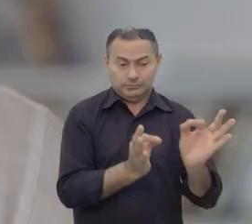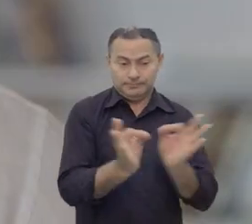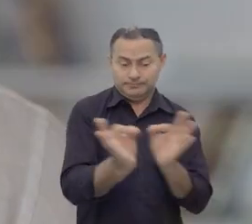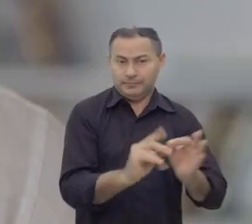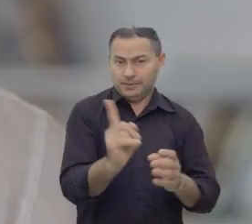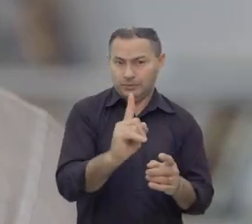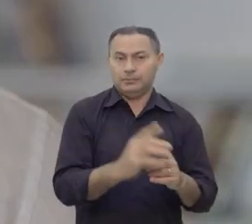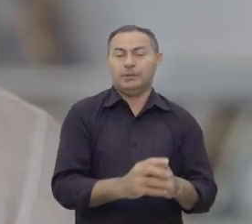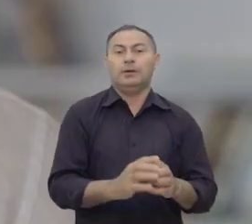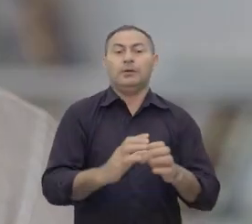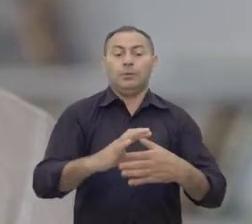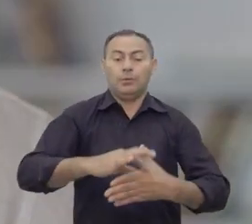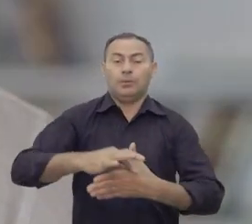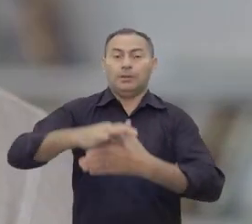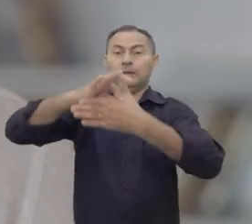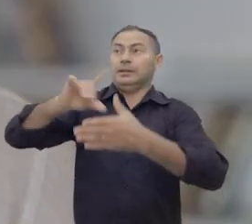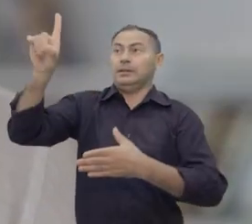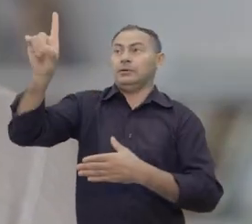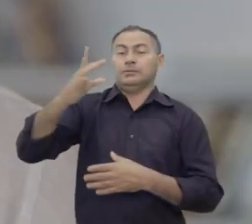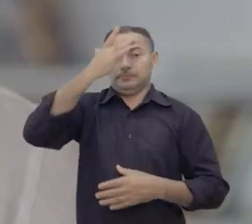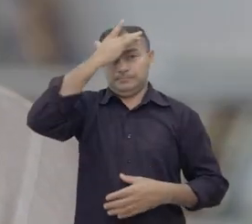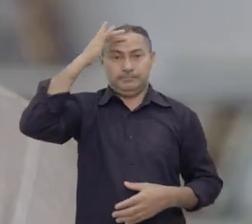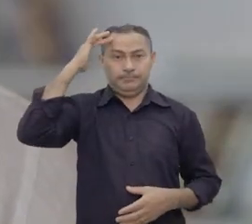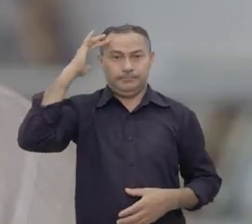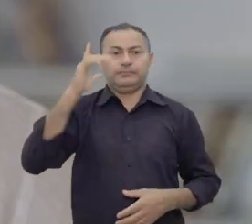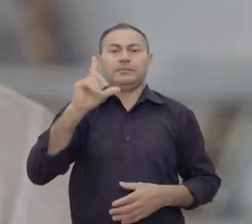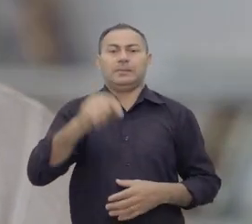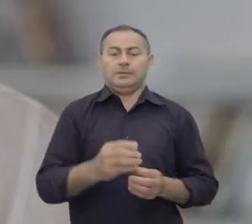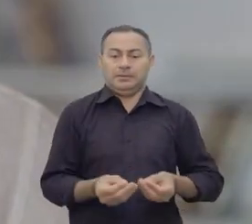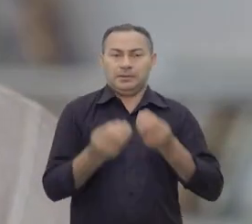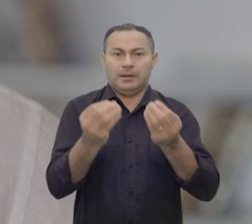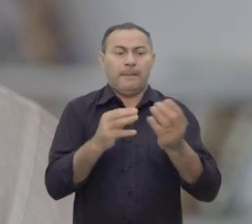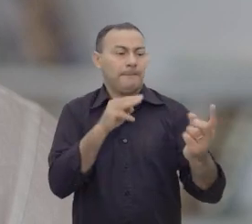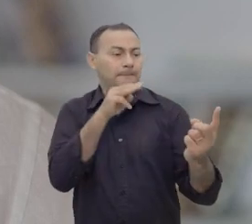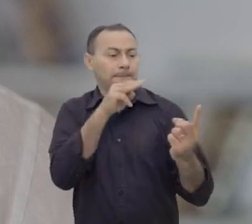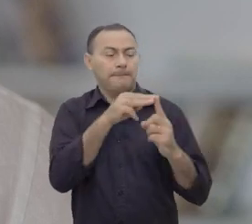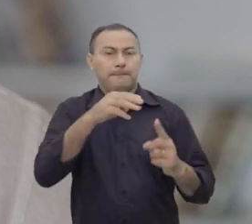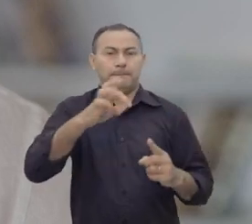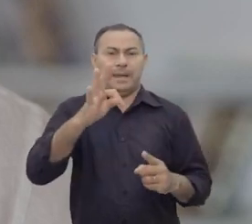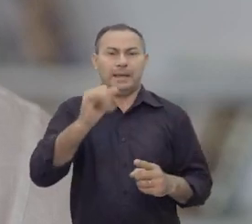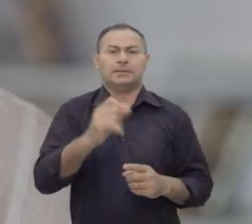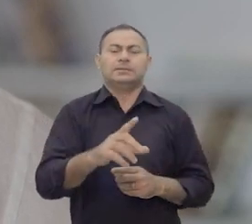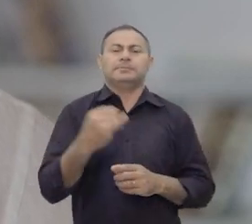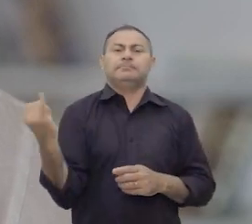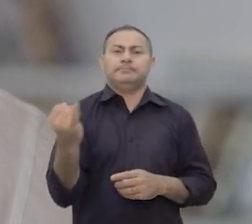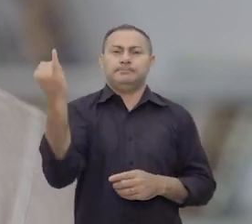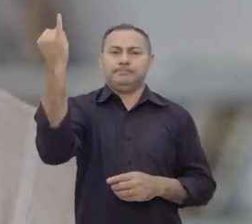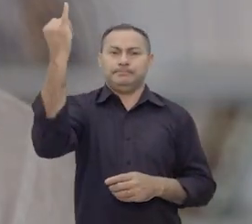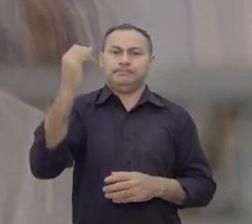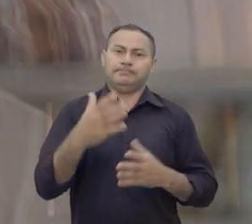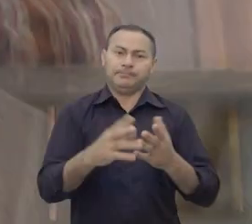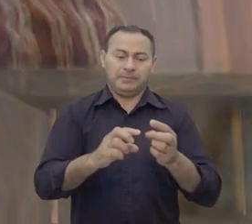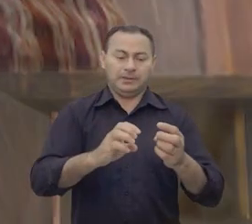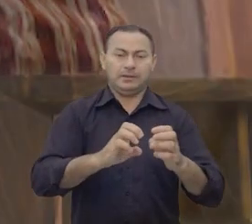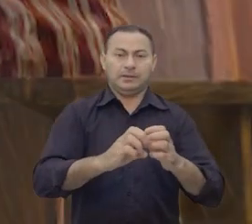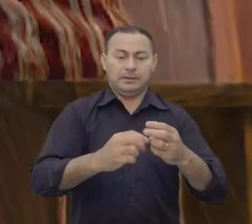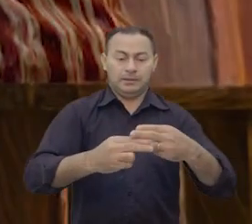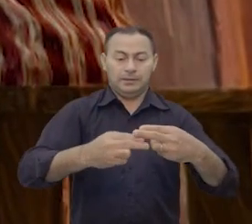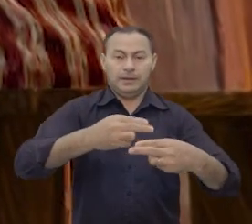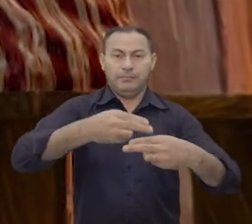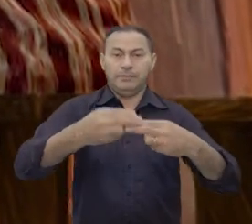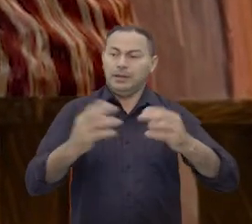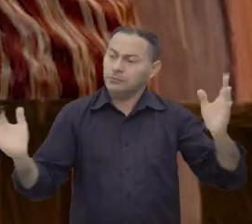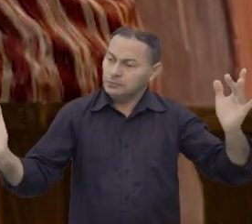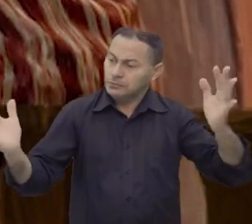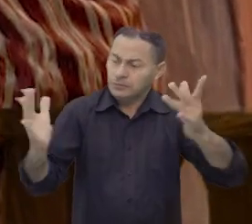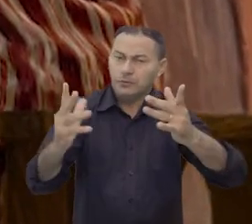dom organizacional. O líder de Deus é uma pessoa que estabelece metas prioritárias. Neemias reúne